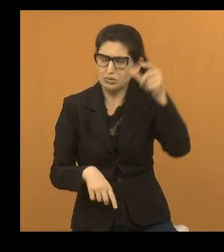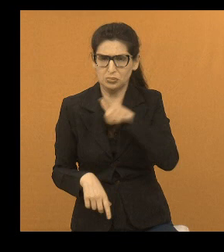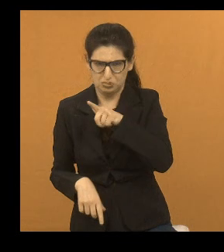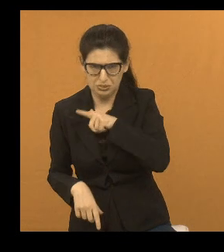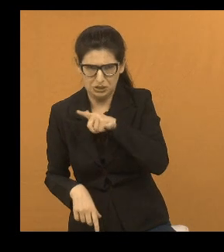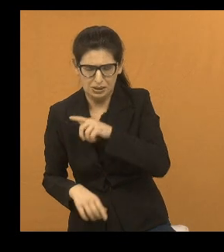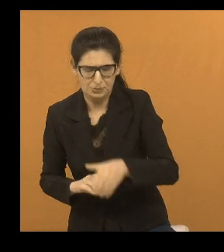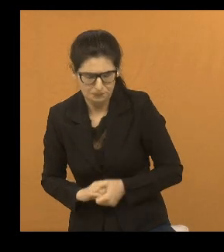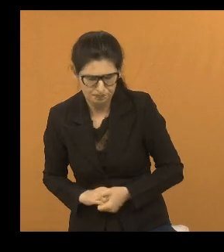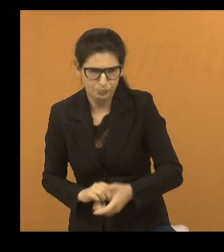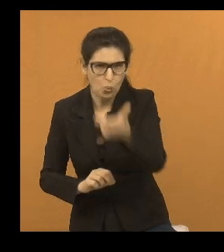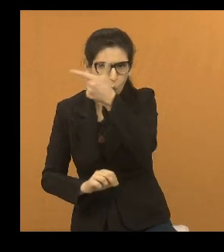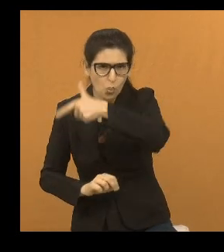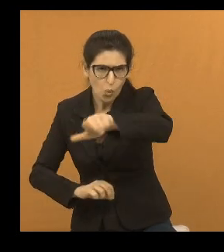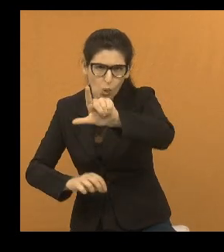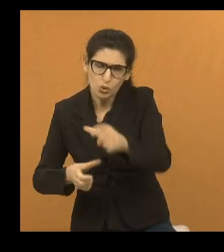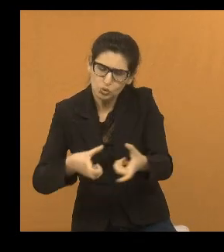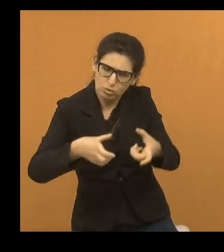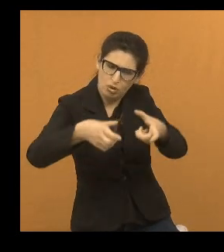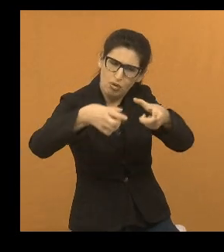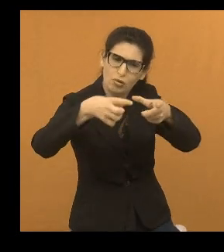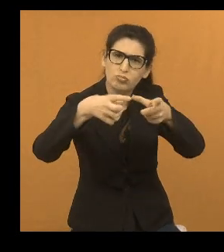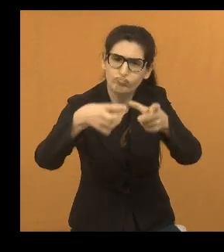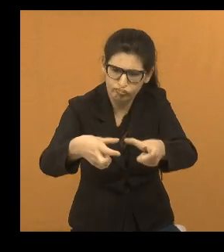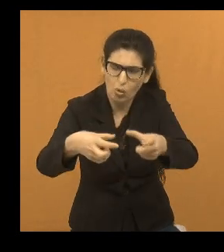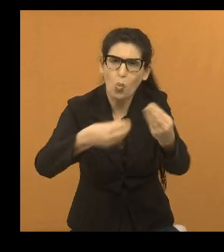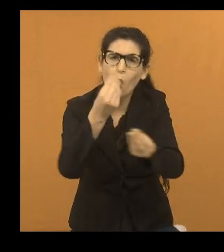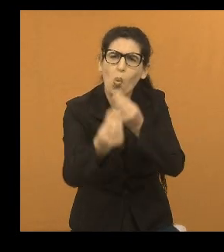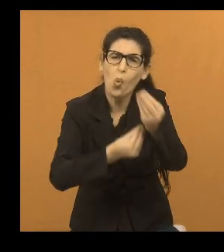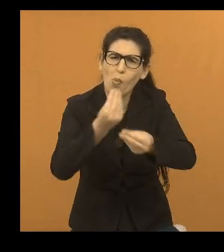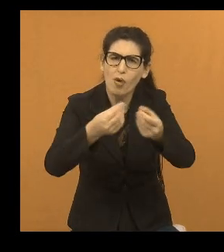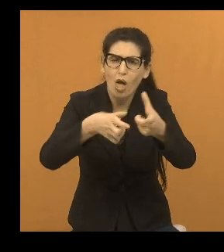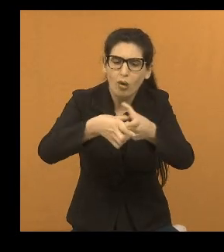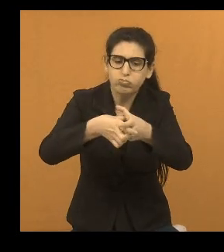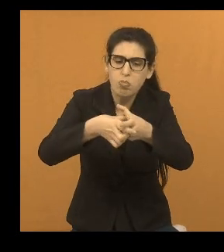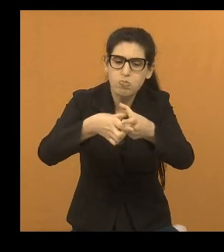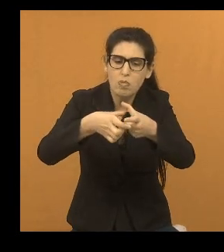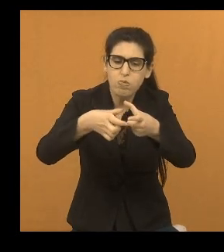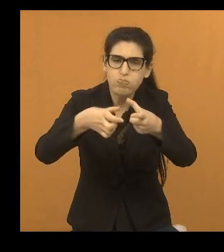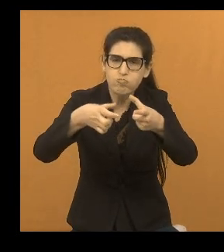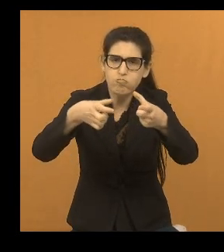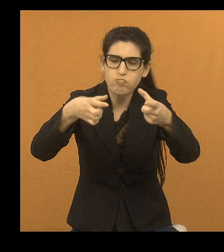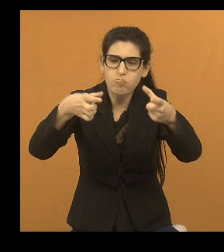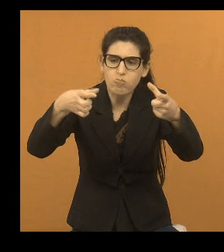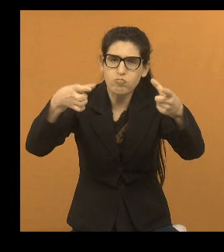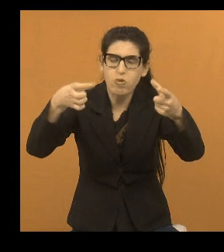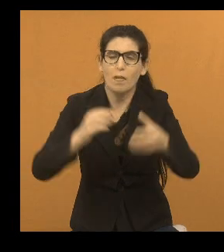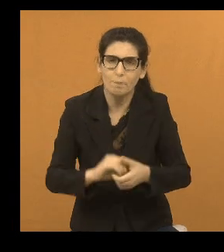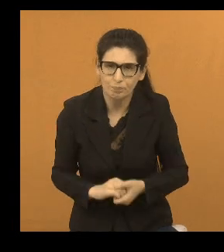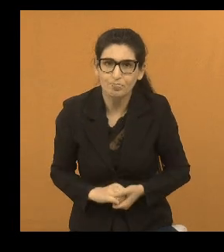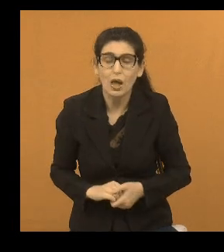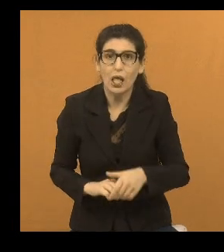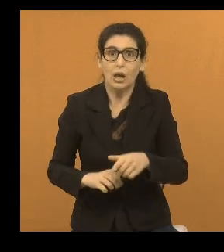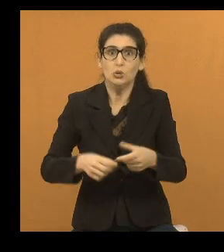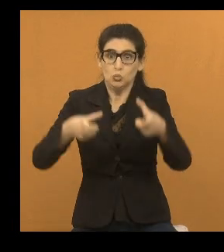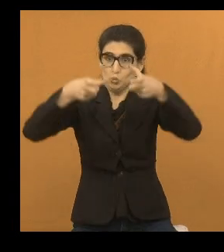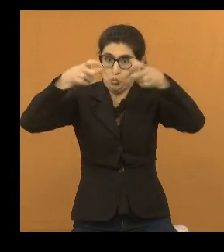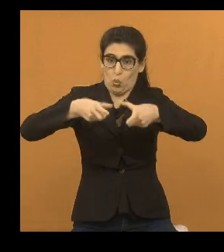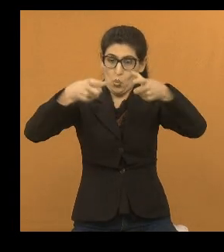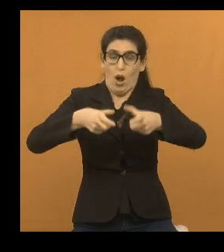de destinação urbana de expansão, como nós vamos crescer daqui para frente, caracterizada pela presença de grandes áreas